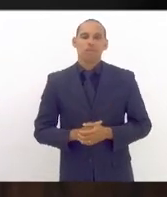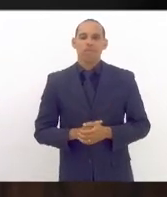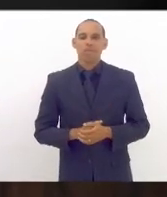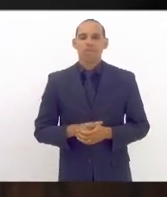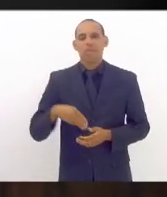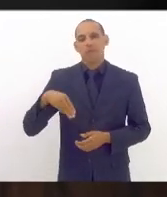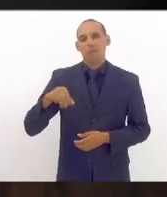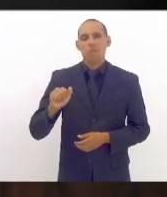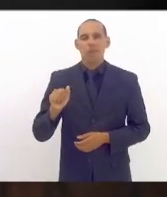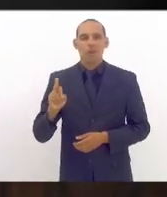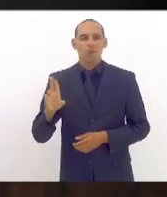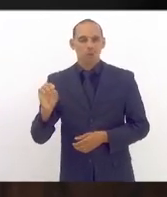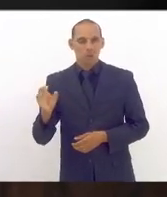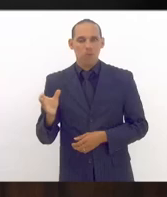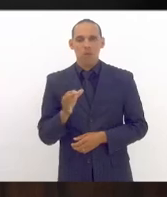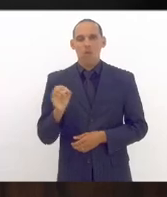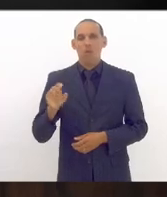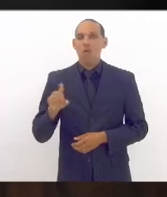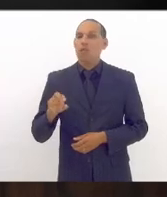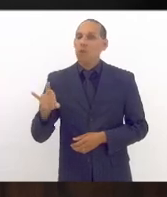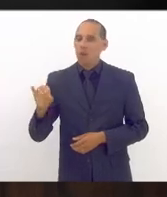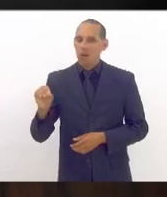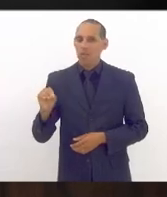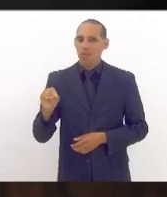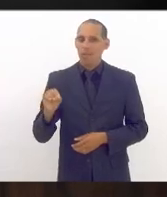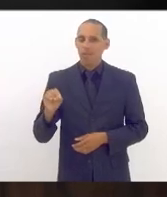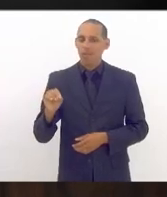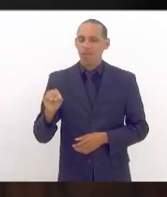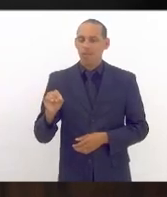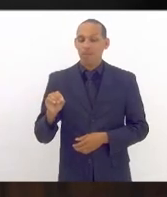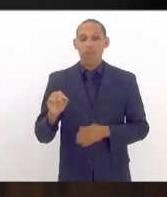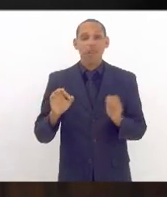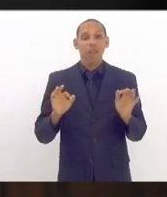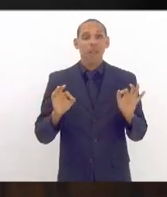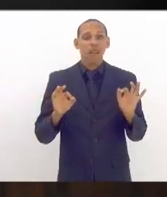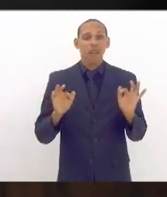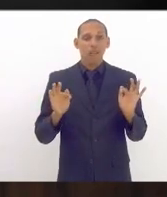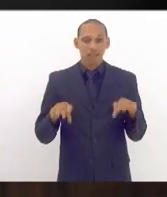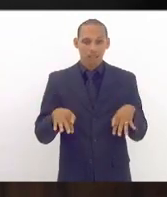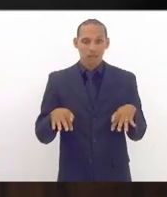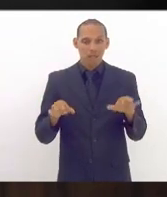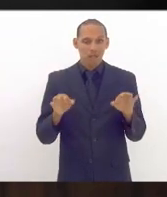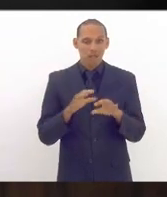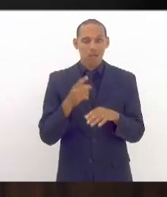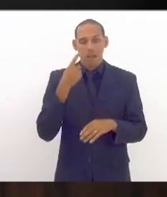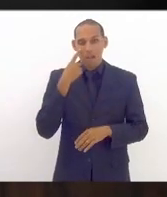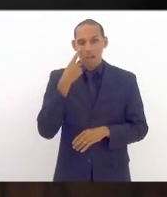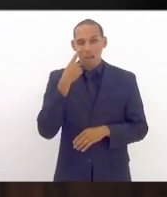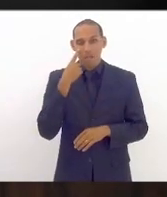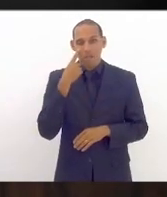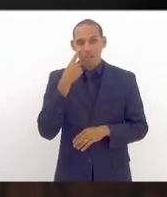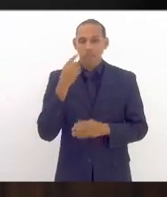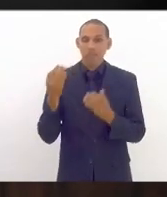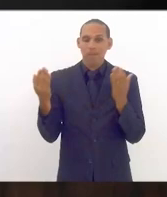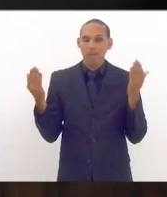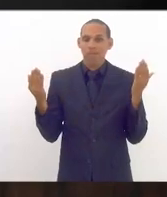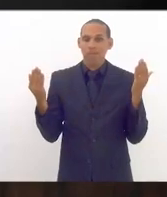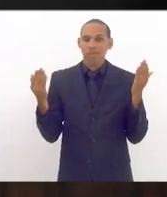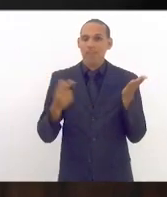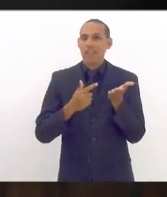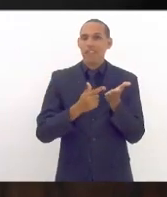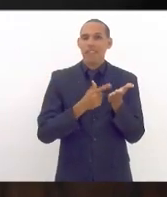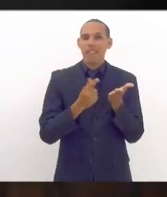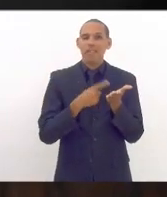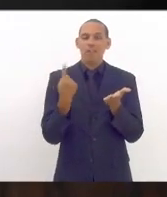o Mauro Osório e para encerrar esse nós lançamos esse mês um livro do